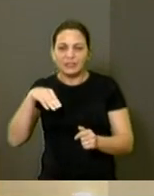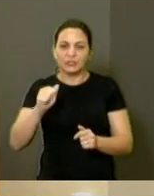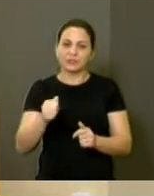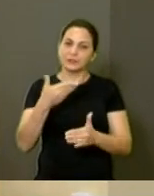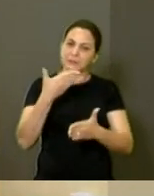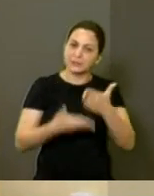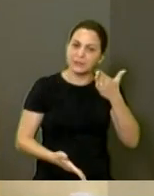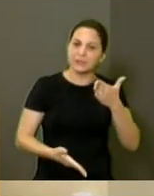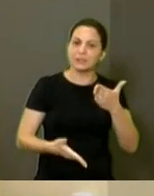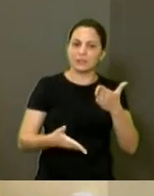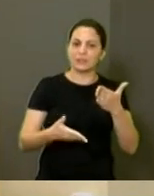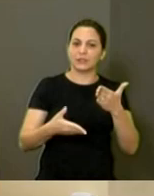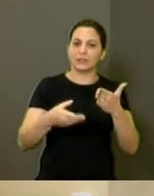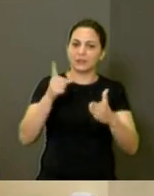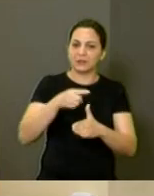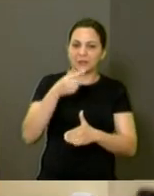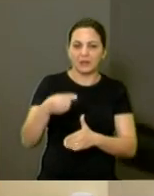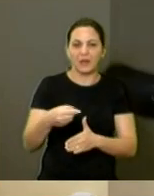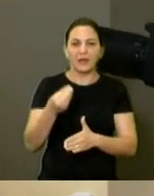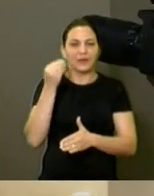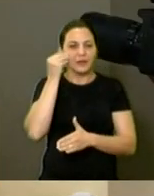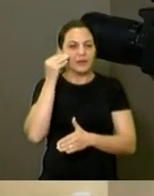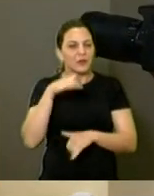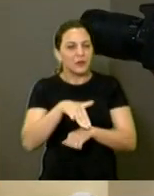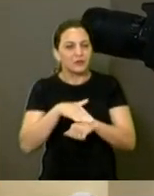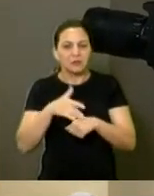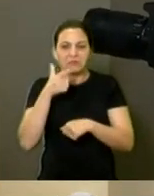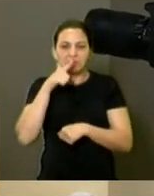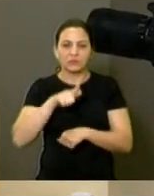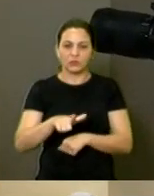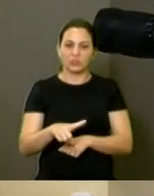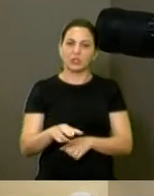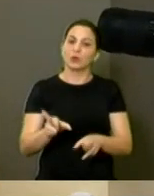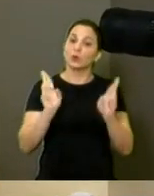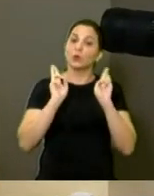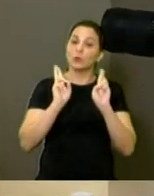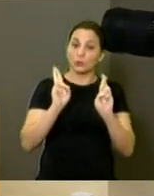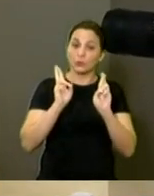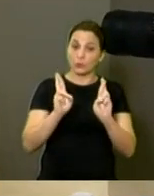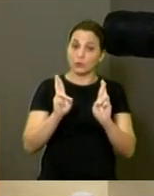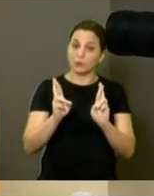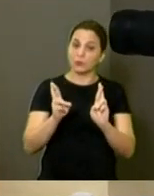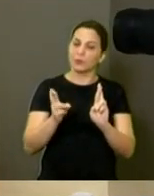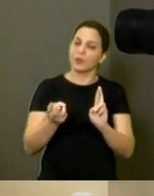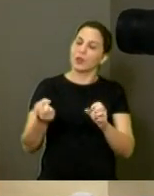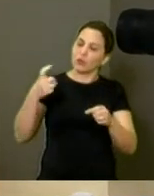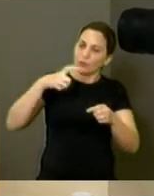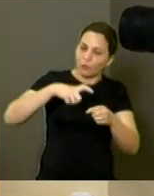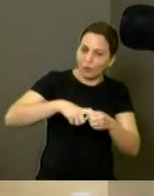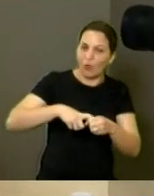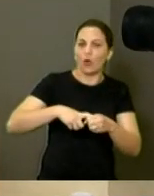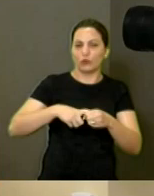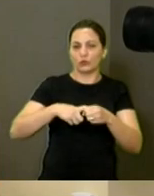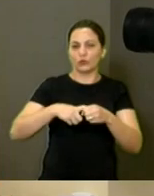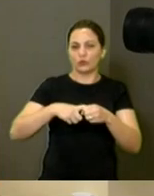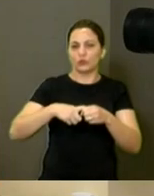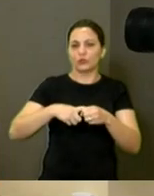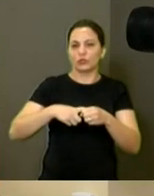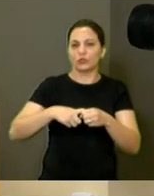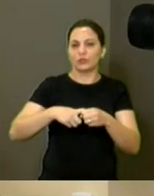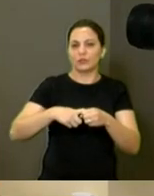sinceramente Tentei falar com a vereadora não conseguir torço para que ela consiga reverter a decisão do Tribunal Regional